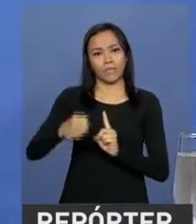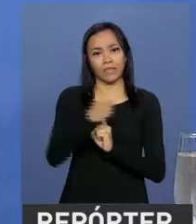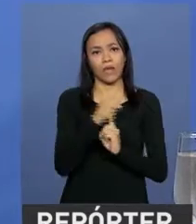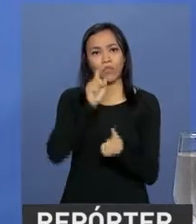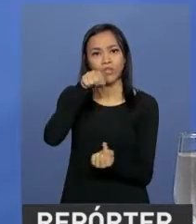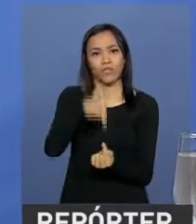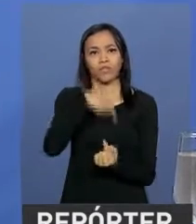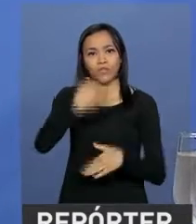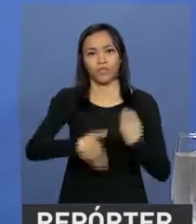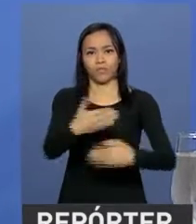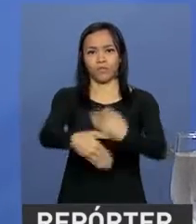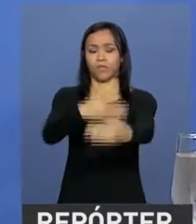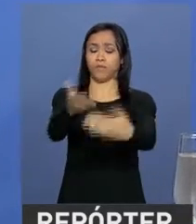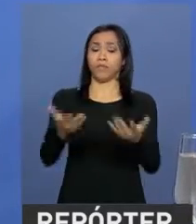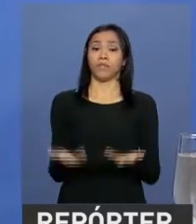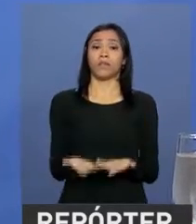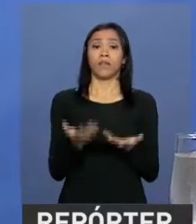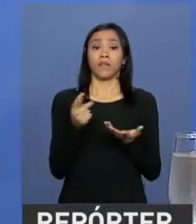em que nós temos